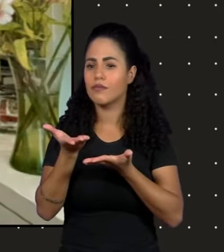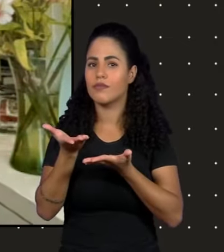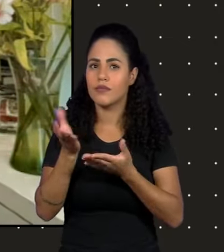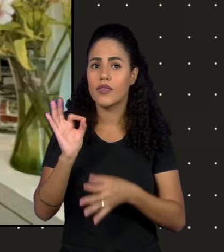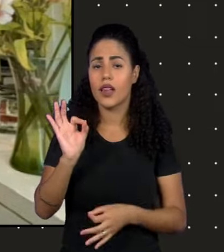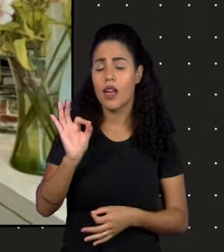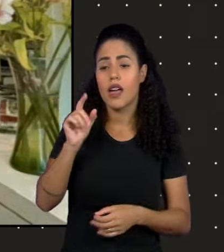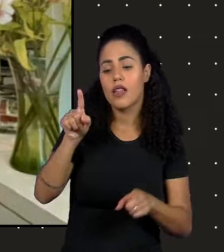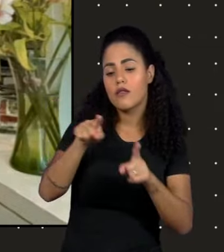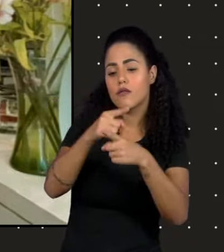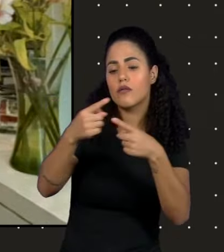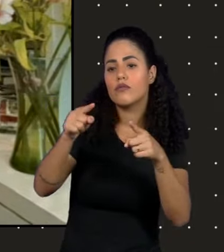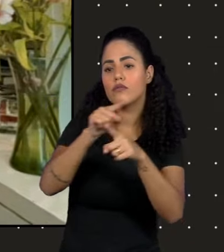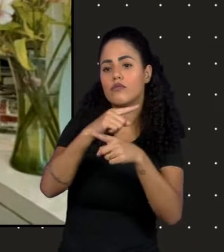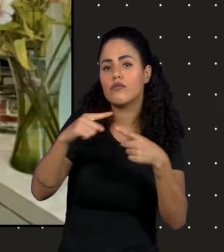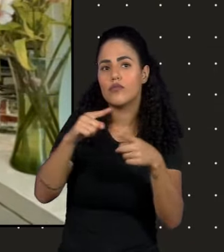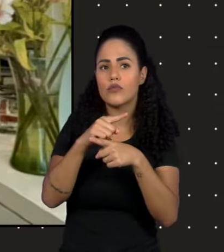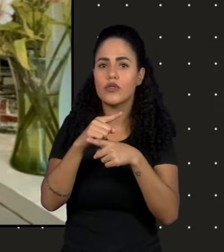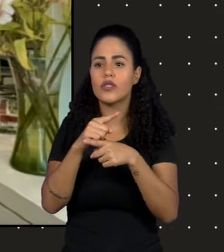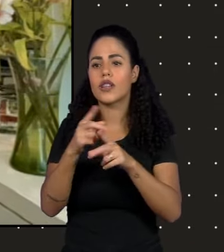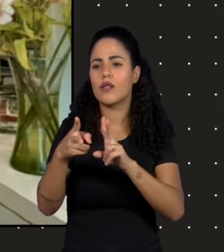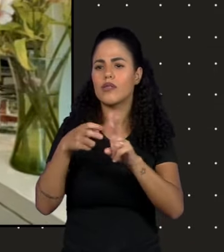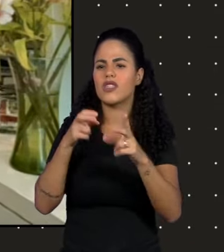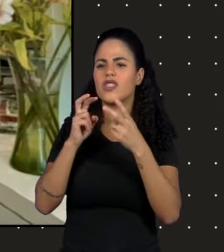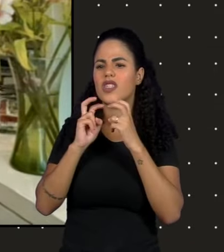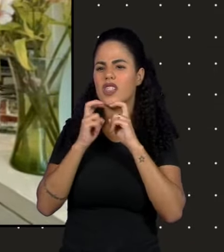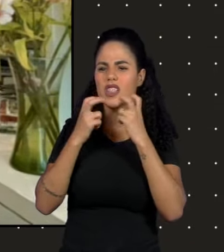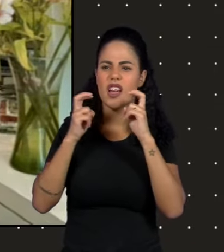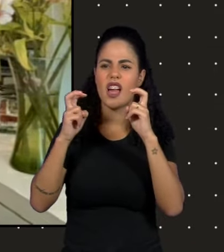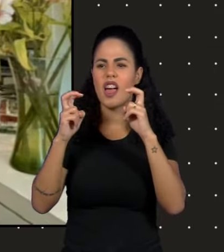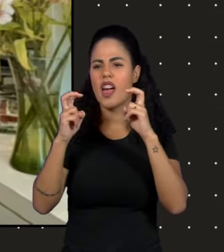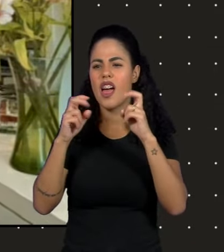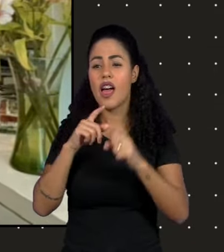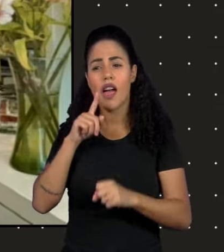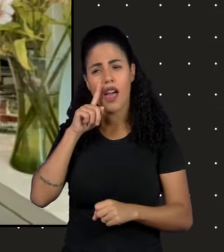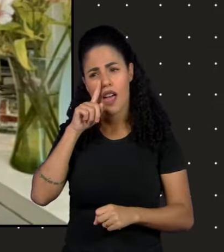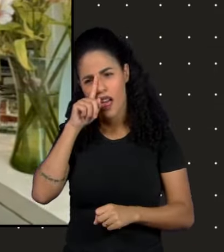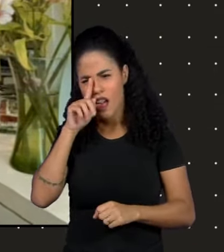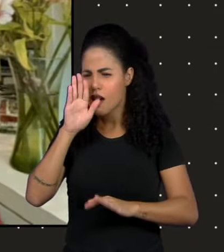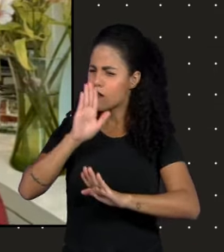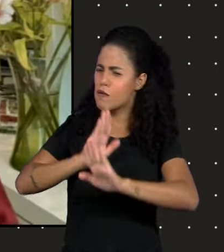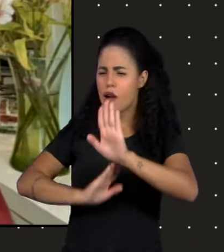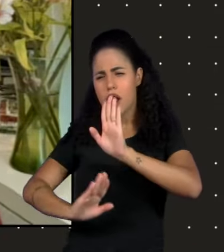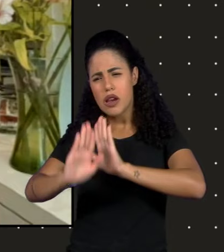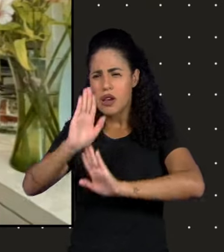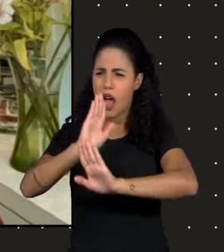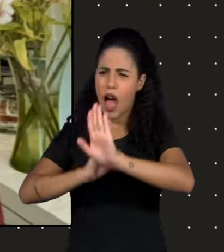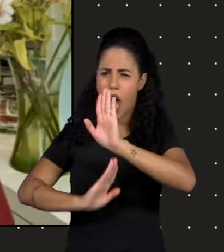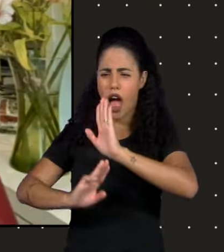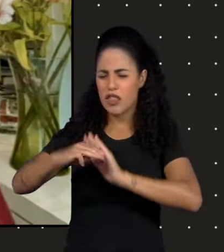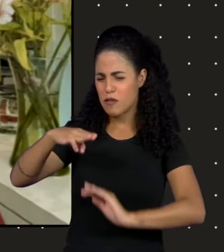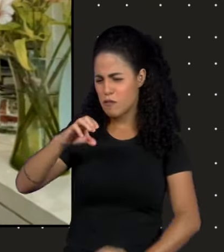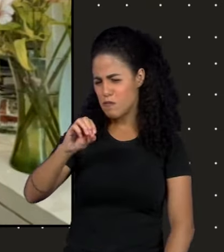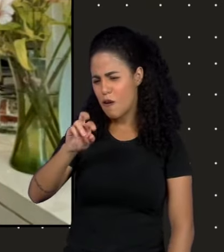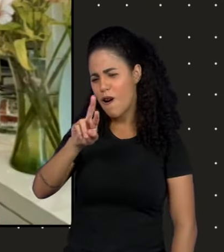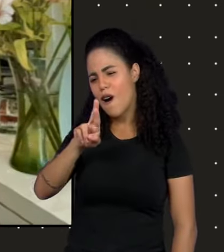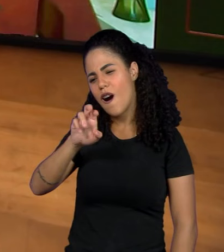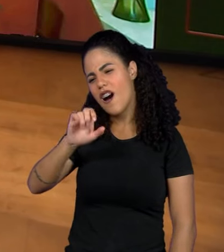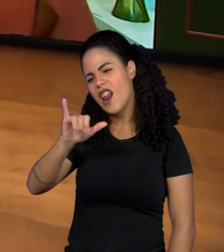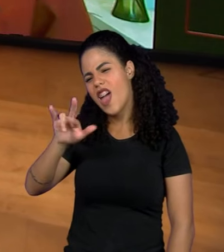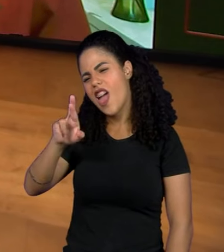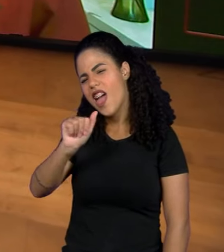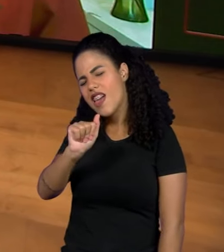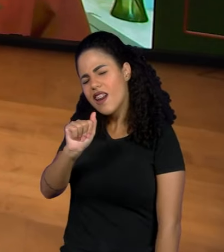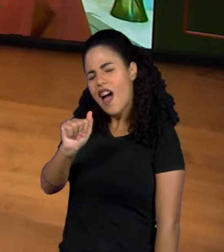numa das músicas dele, um índio grita para ele: "Cuidado, Moreira!" Aí tem